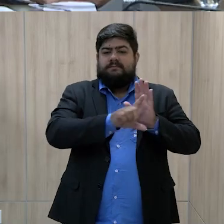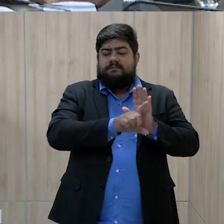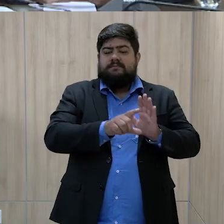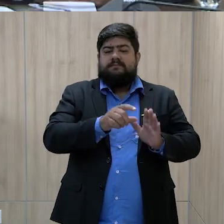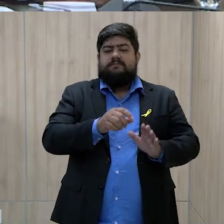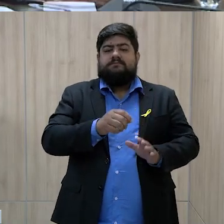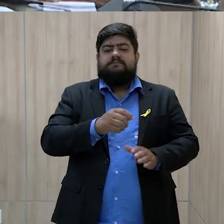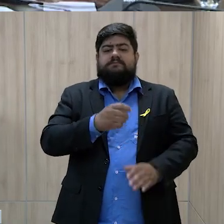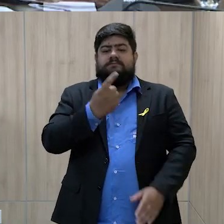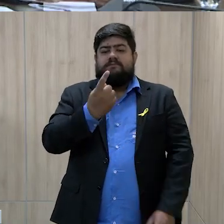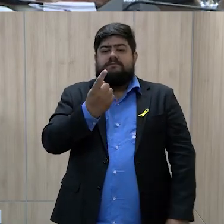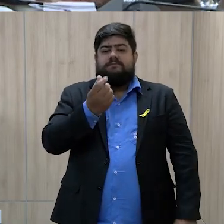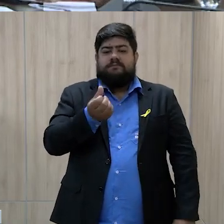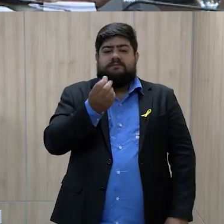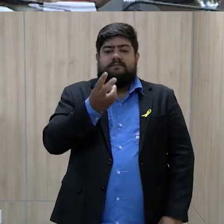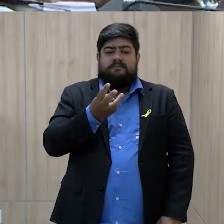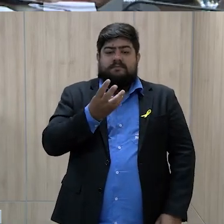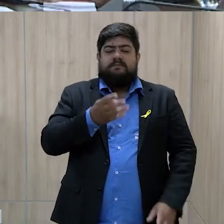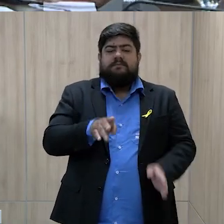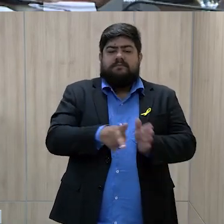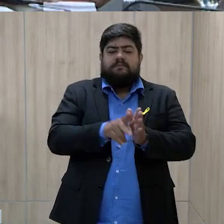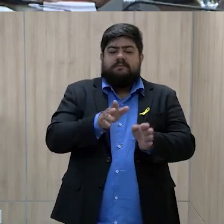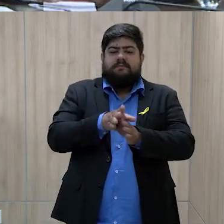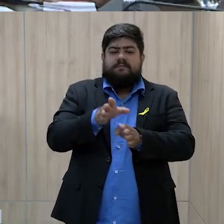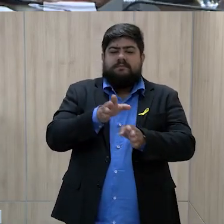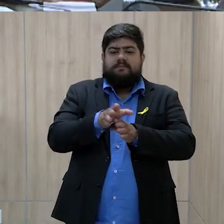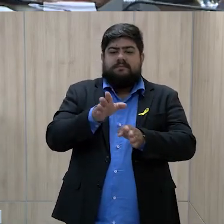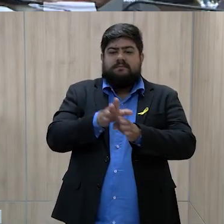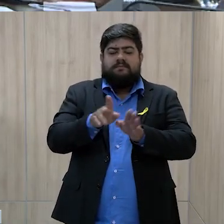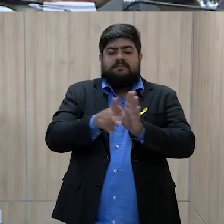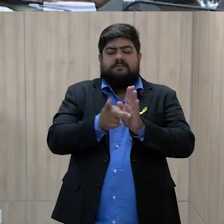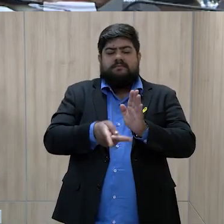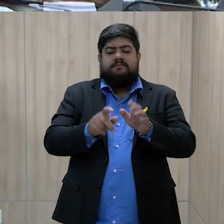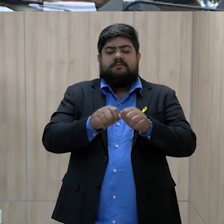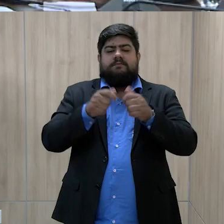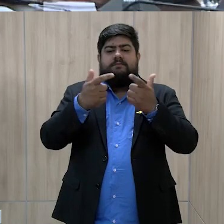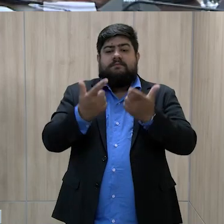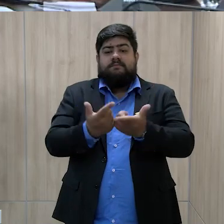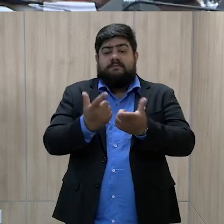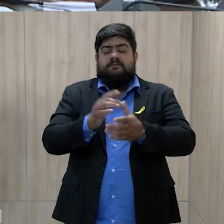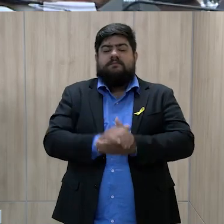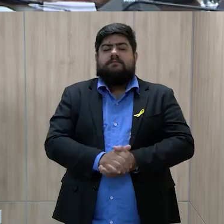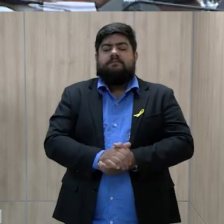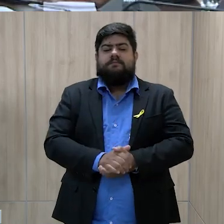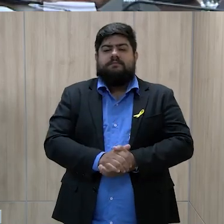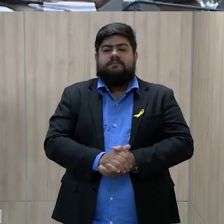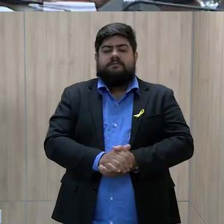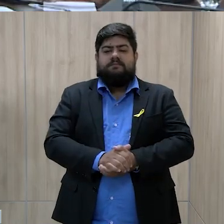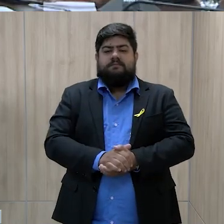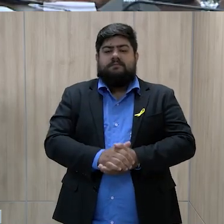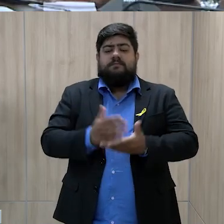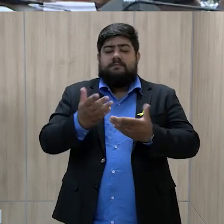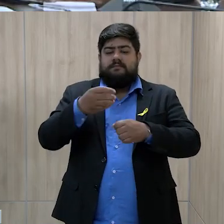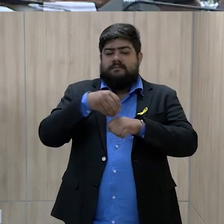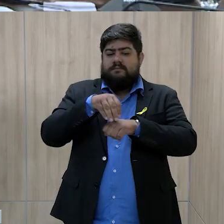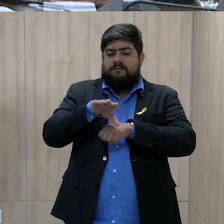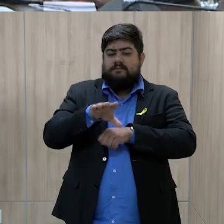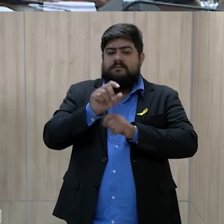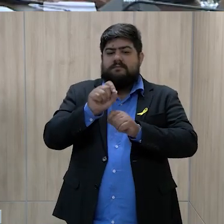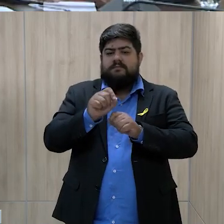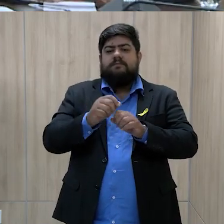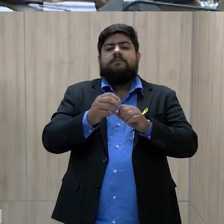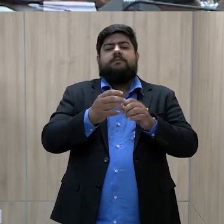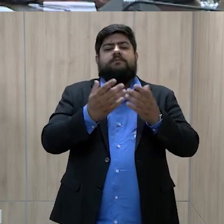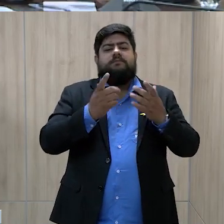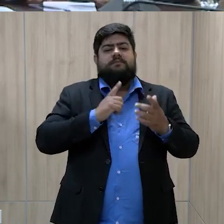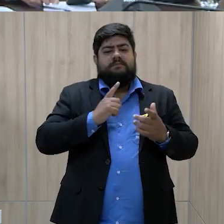164 de 2023 da Consultoria Legislativa nesta casa no qual